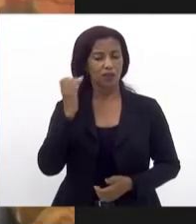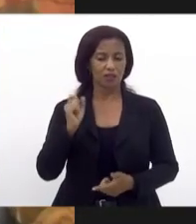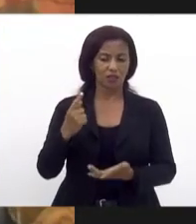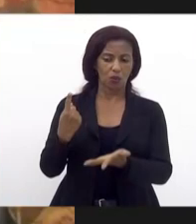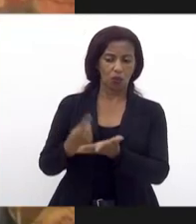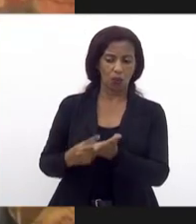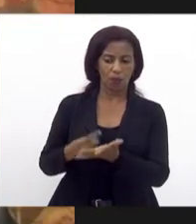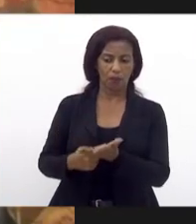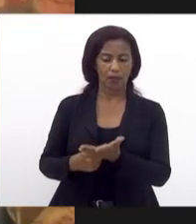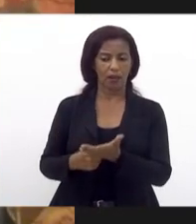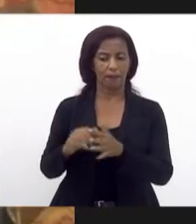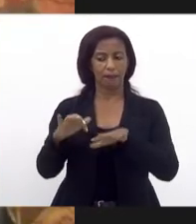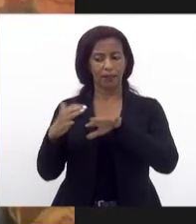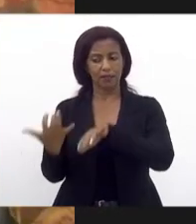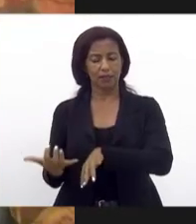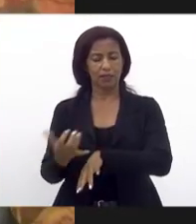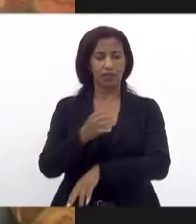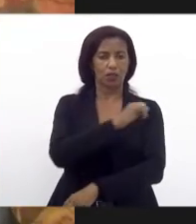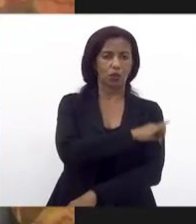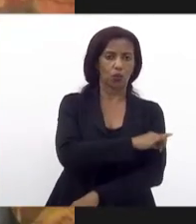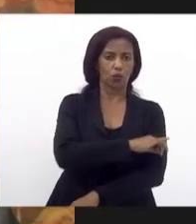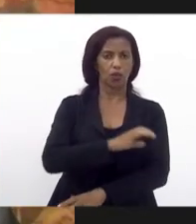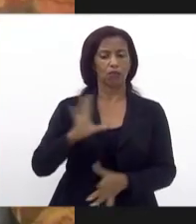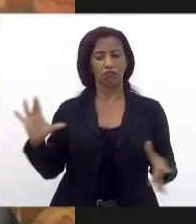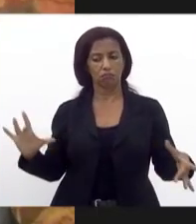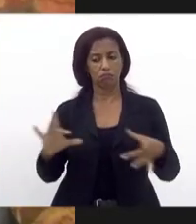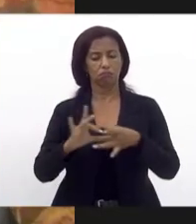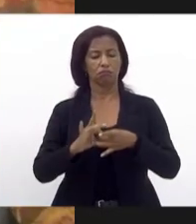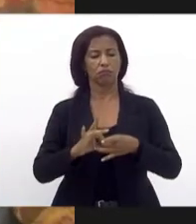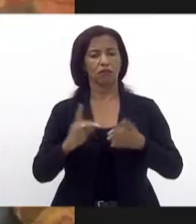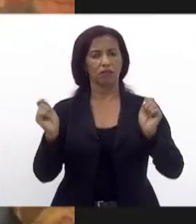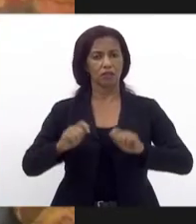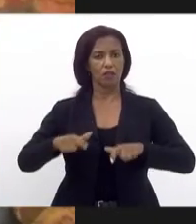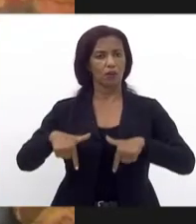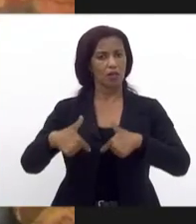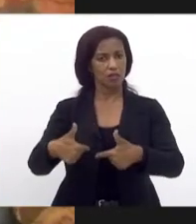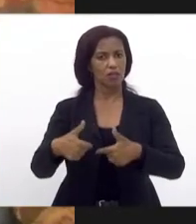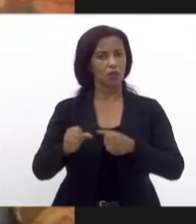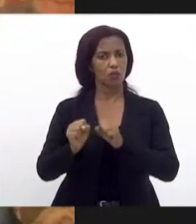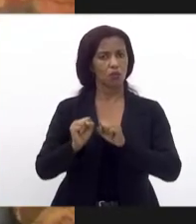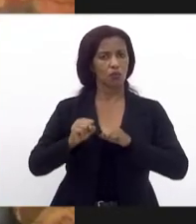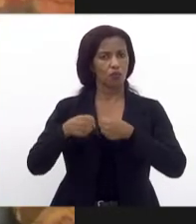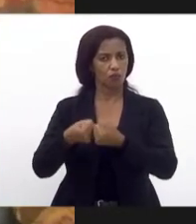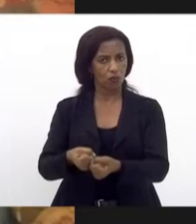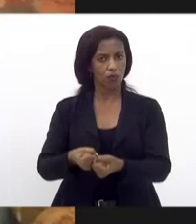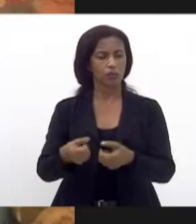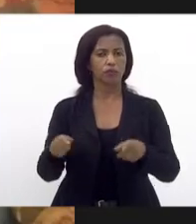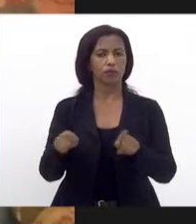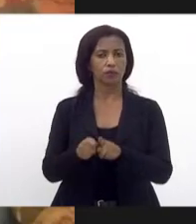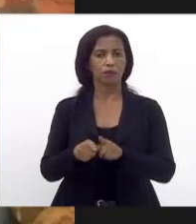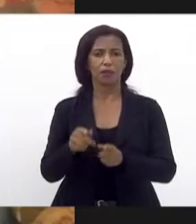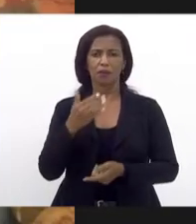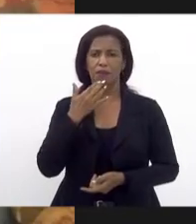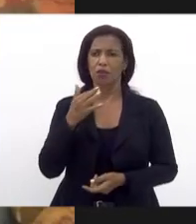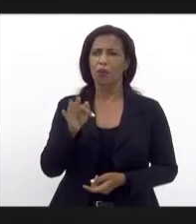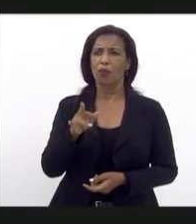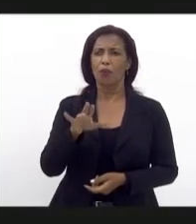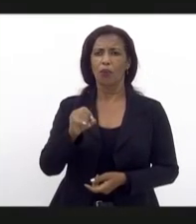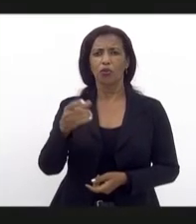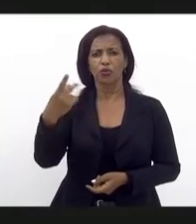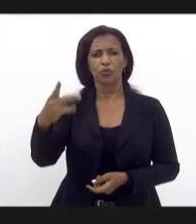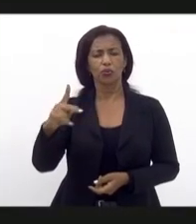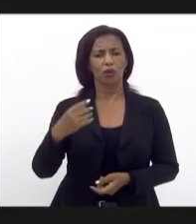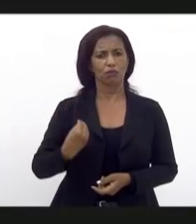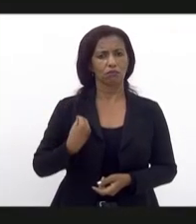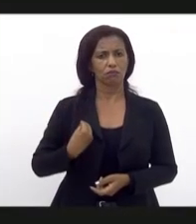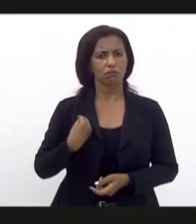combinar Brasília com Rio de Janeiro, vai ser uma operação poderosa. E eu queria pedir um esforço, Portinho. Fico muito contente com a tua